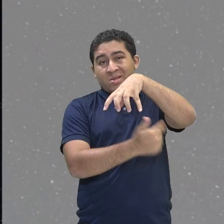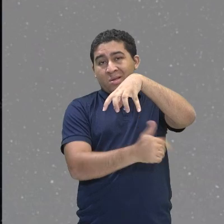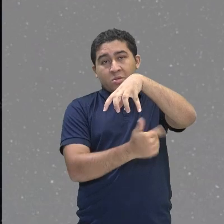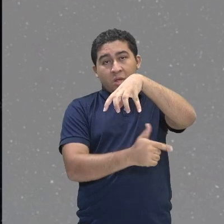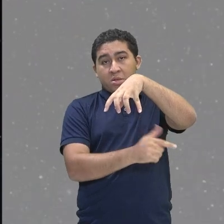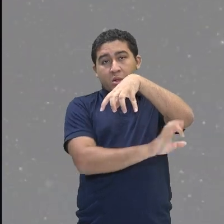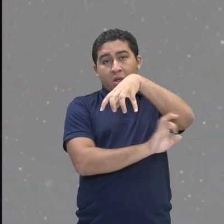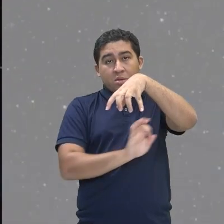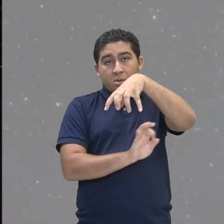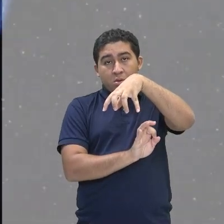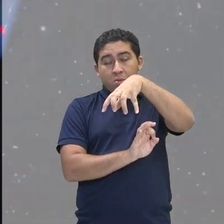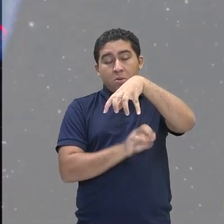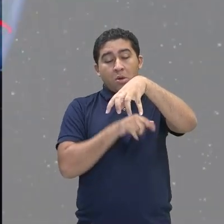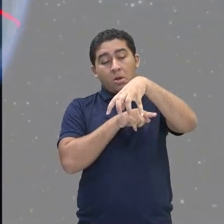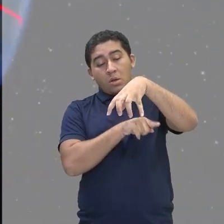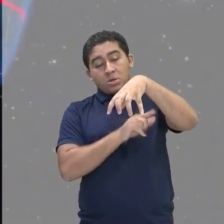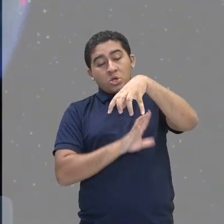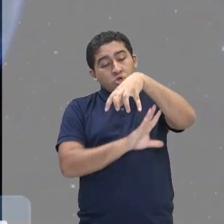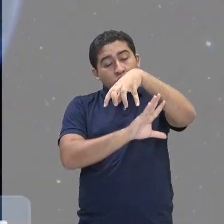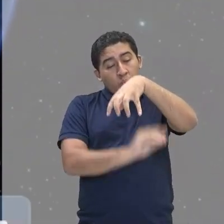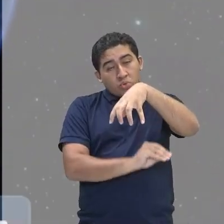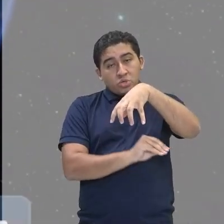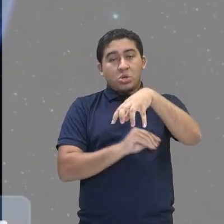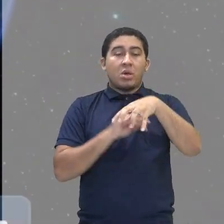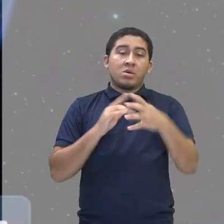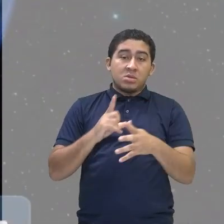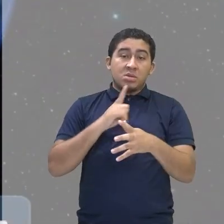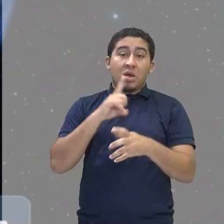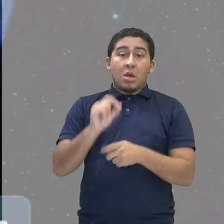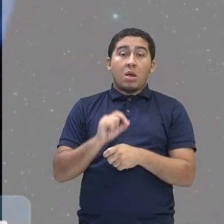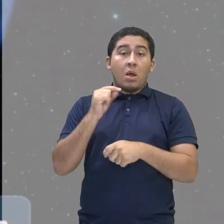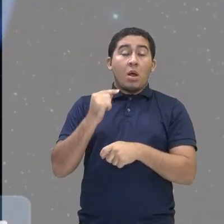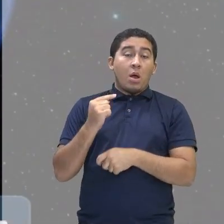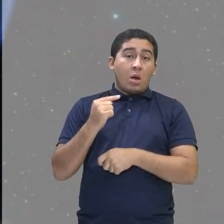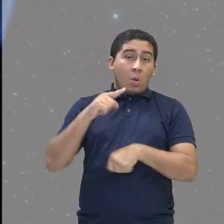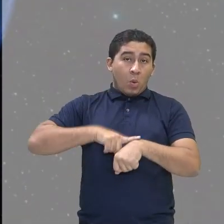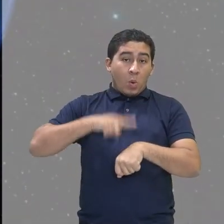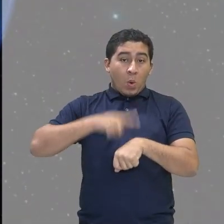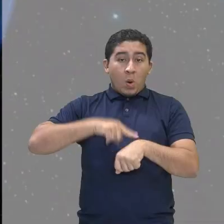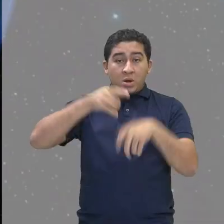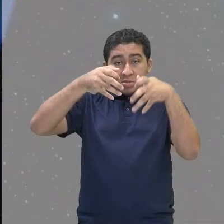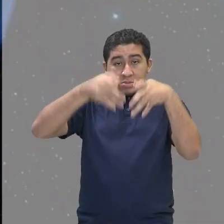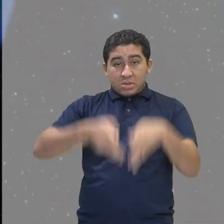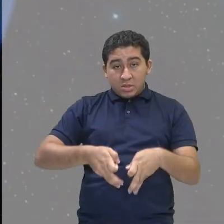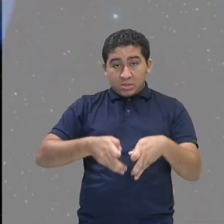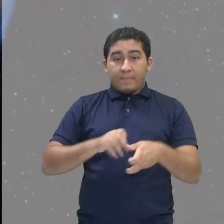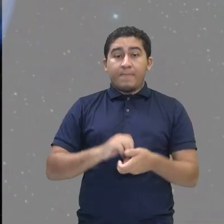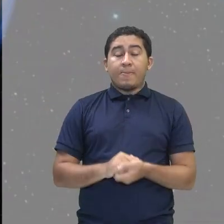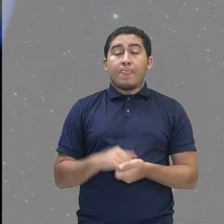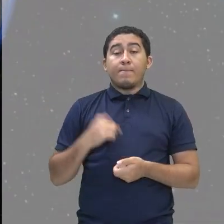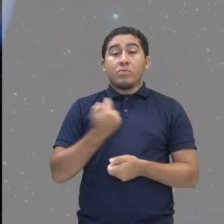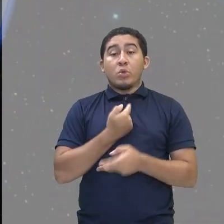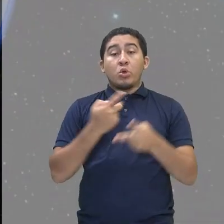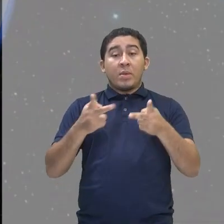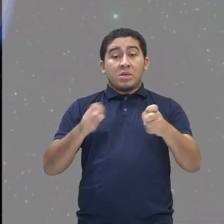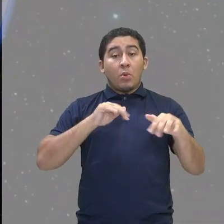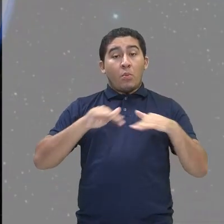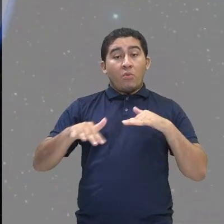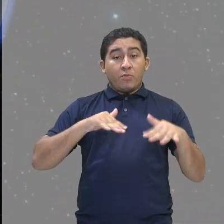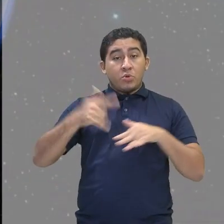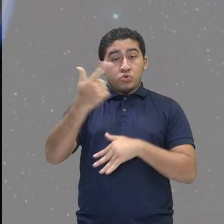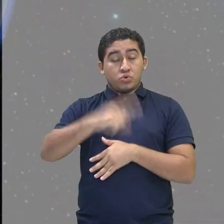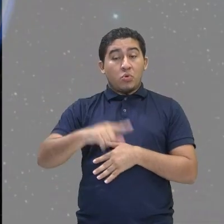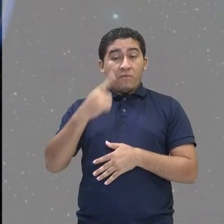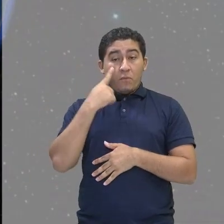recebendo. E aí nós temos, olha, o horário padrão, né? Aí a gente vai observar esse movimento, mais uma vez,